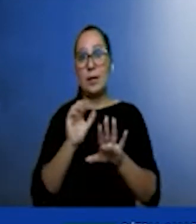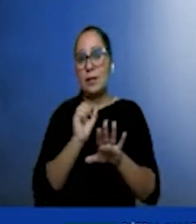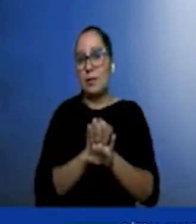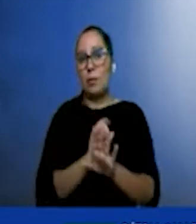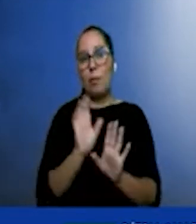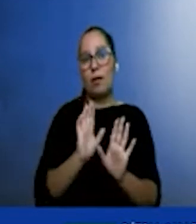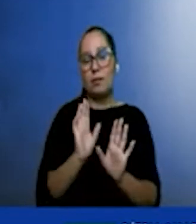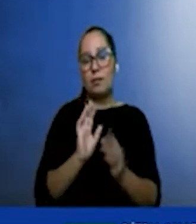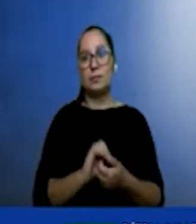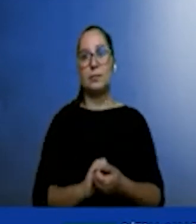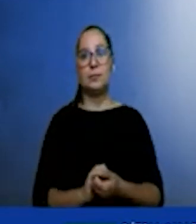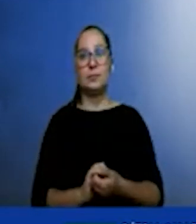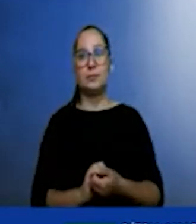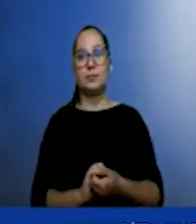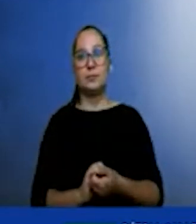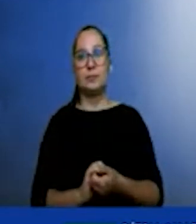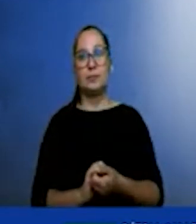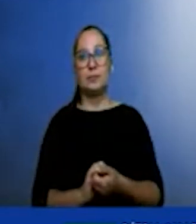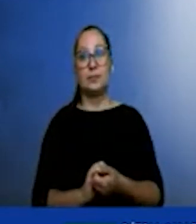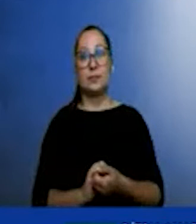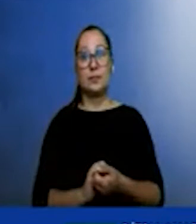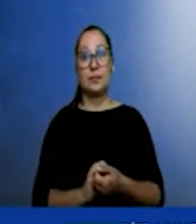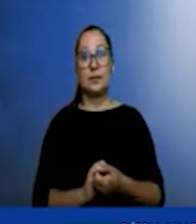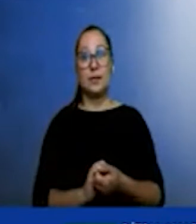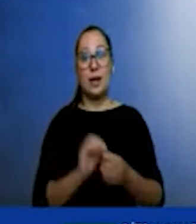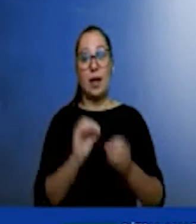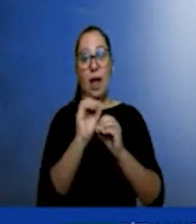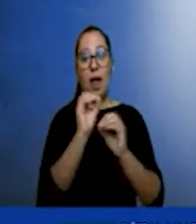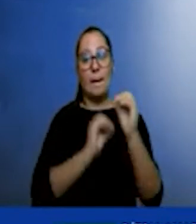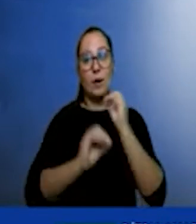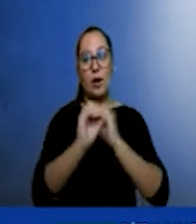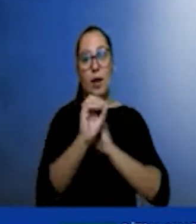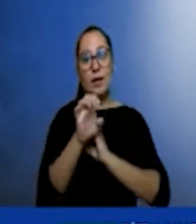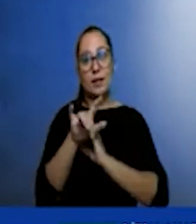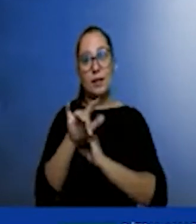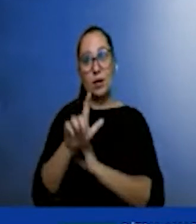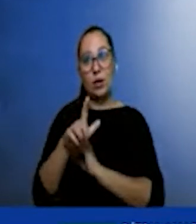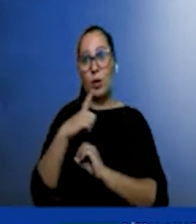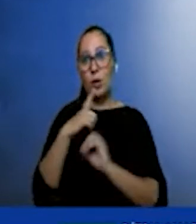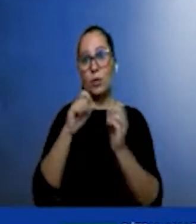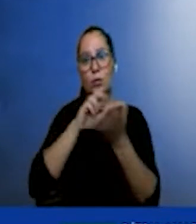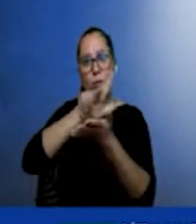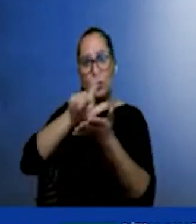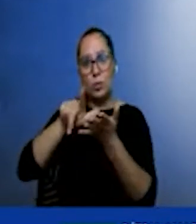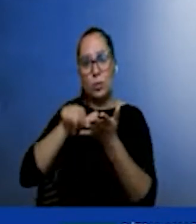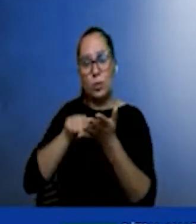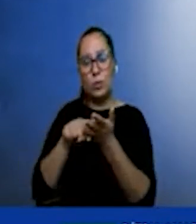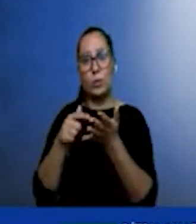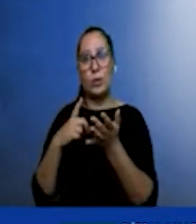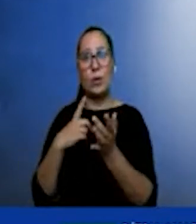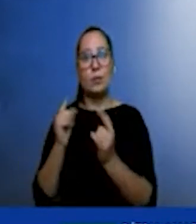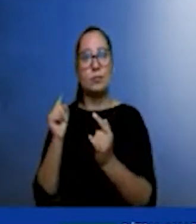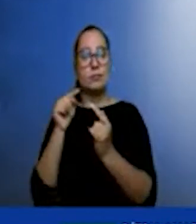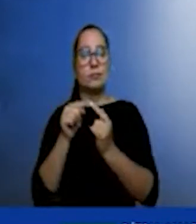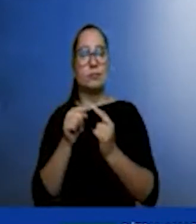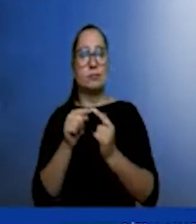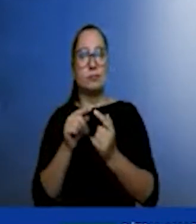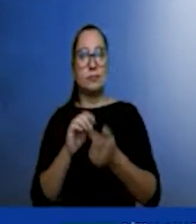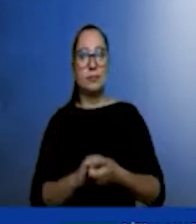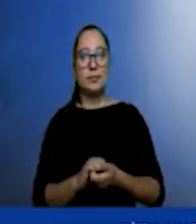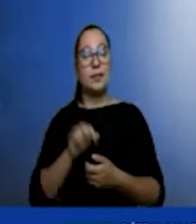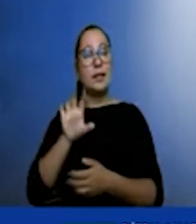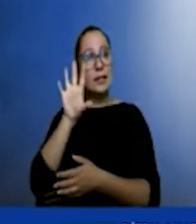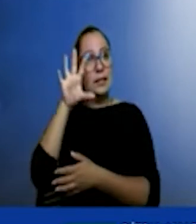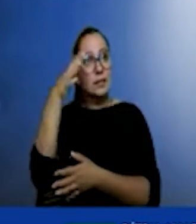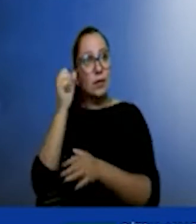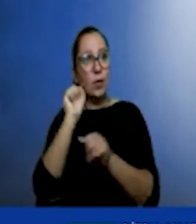A molécula de etanol, ela tem uma pluralidade enorme. Essa é muito a ideia que a gente tem, quando a gente decidiu que a gente ia parar de